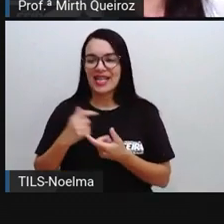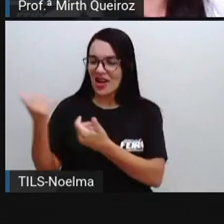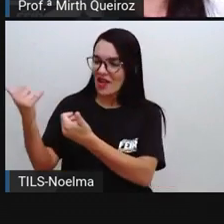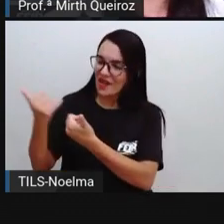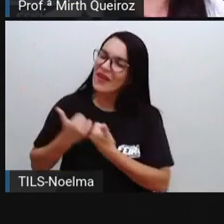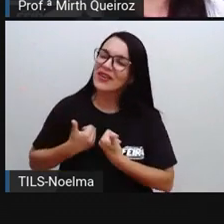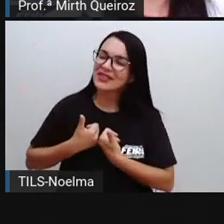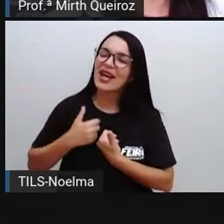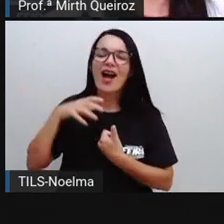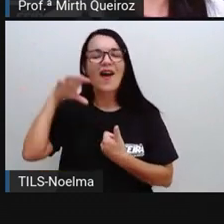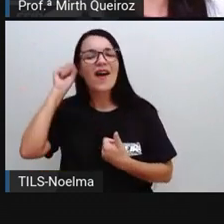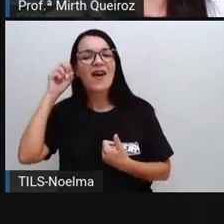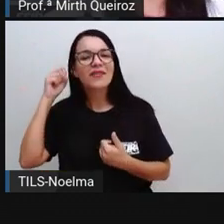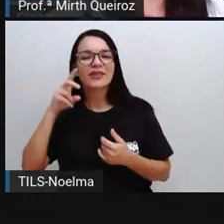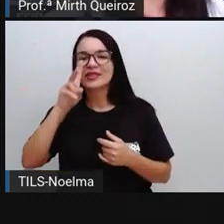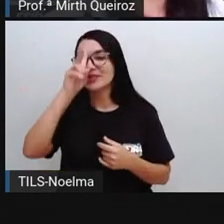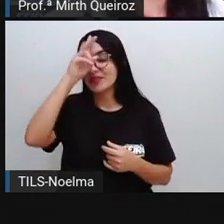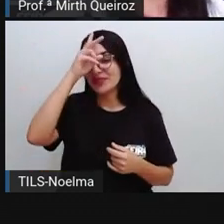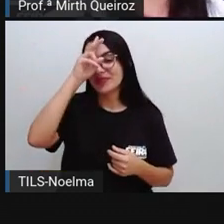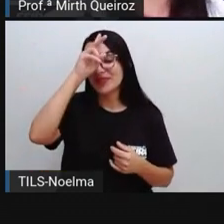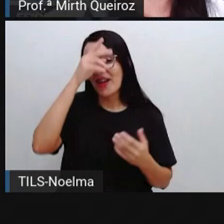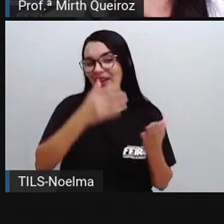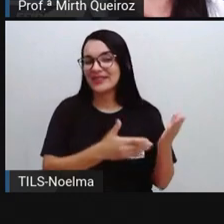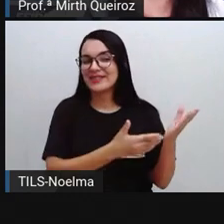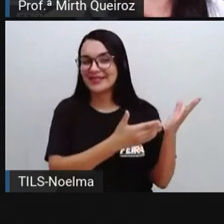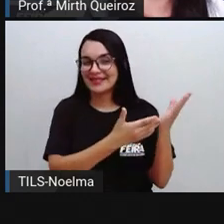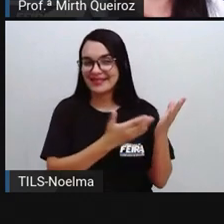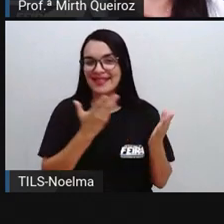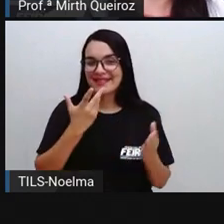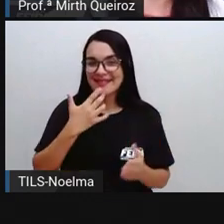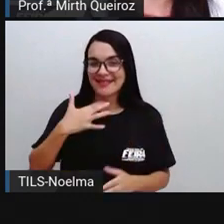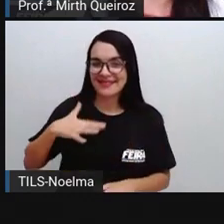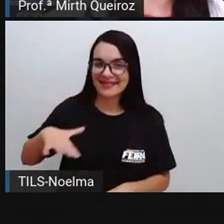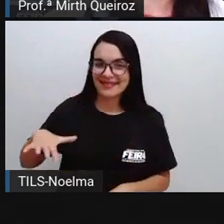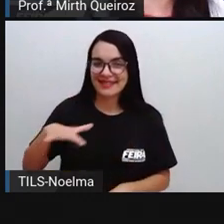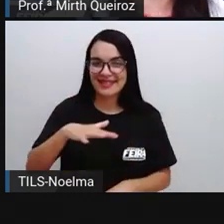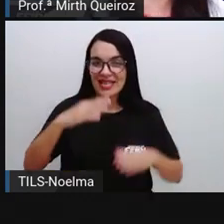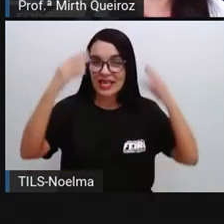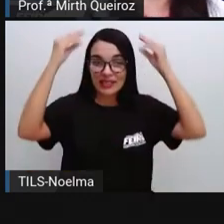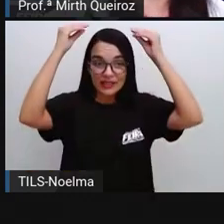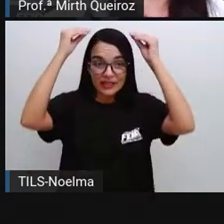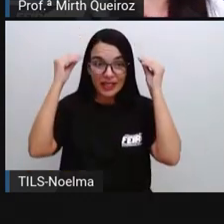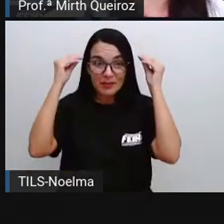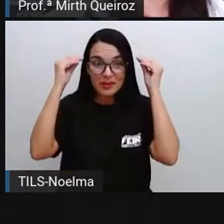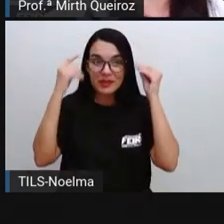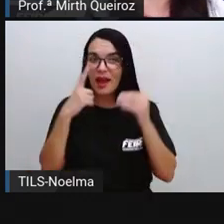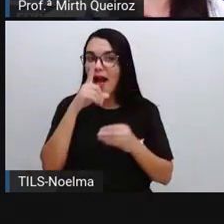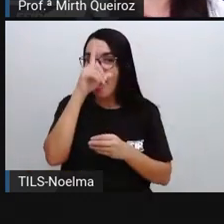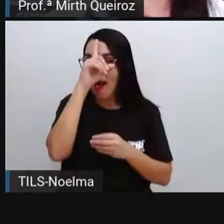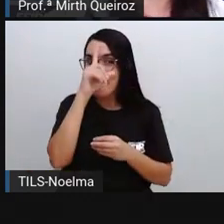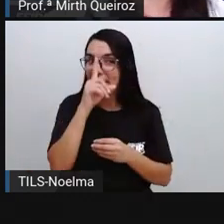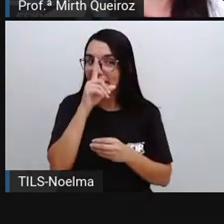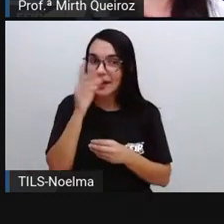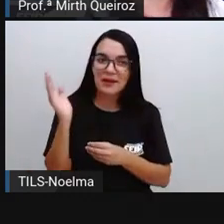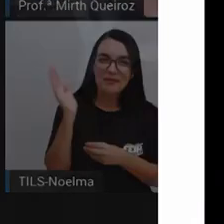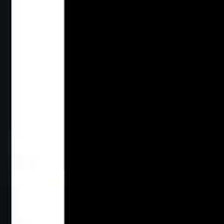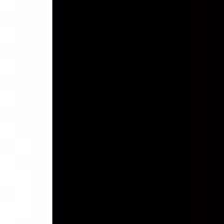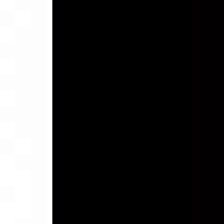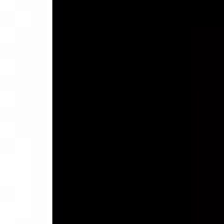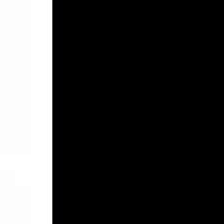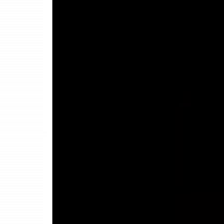mim, a gente ouvindo uma história, né? Uma história infantil, Chapeuzinho Amarelo. Vamos lá?